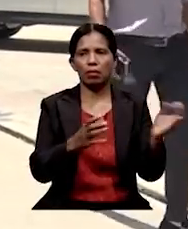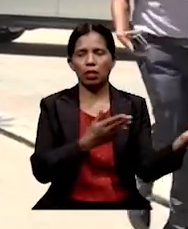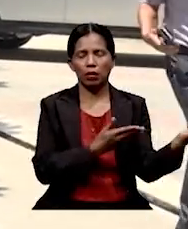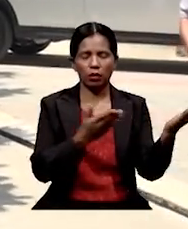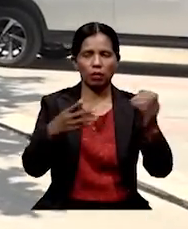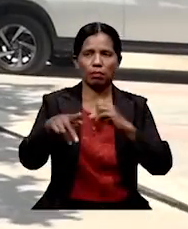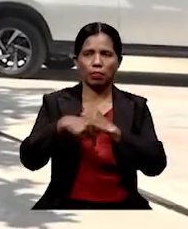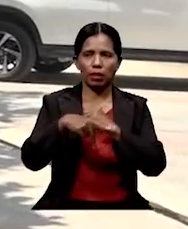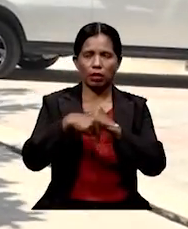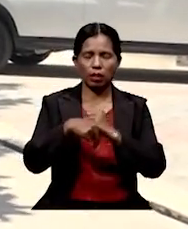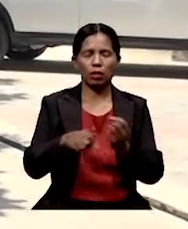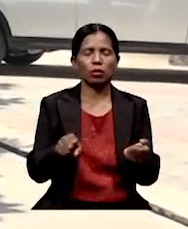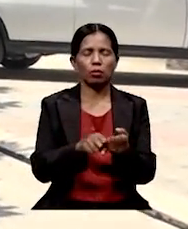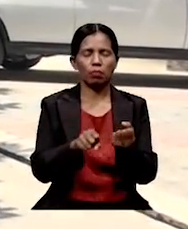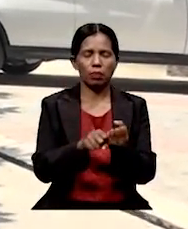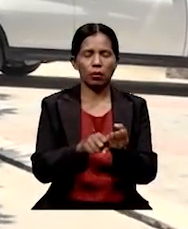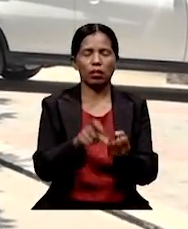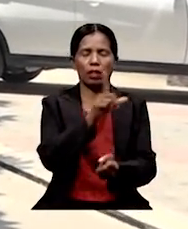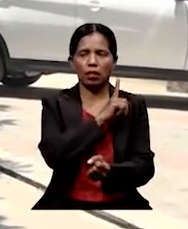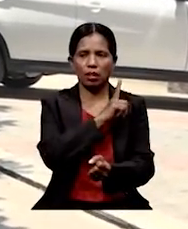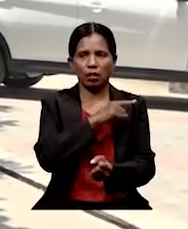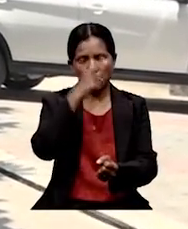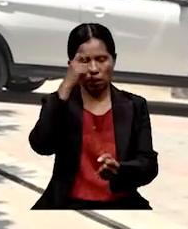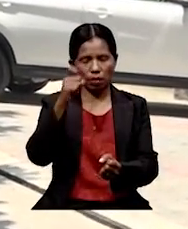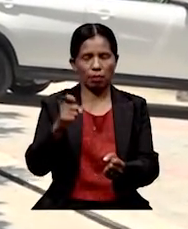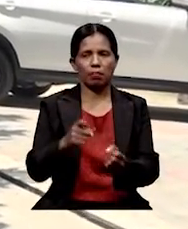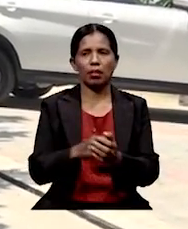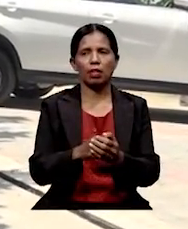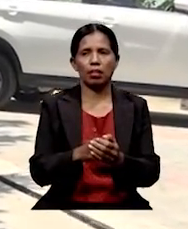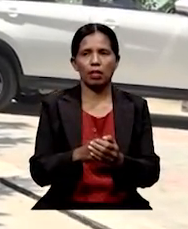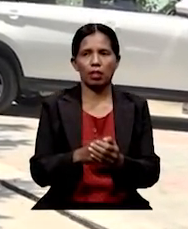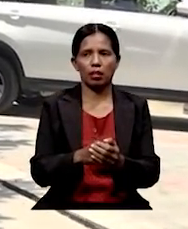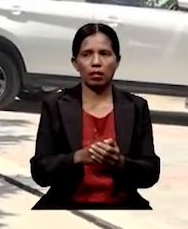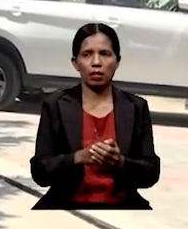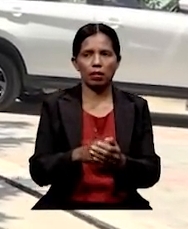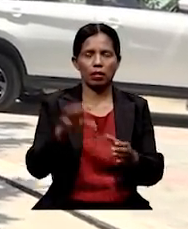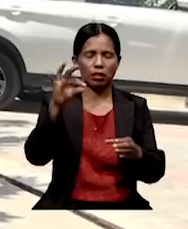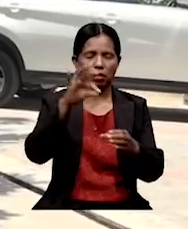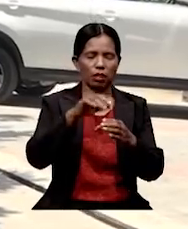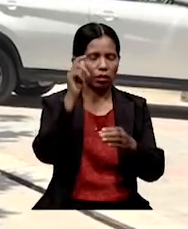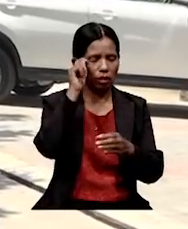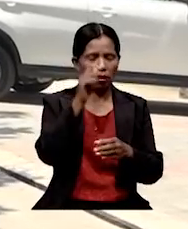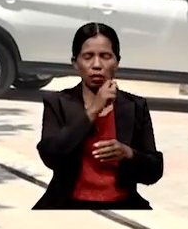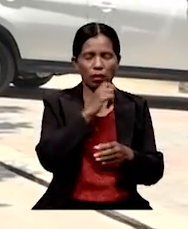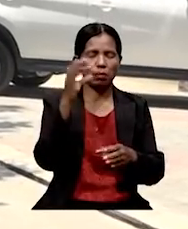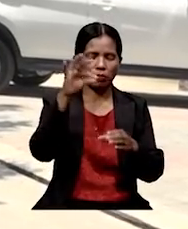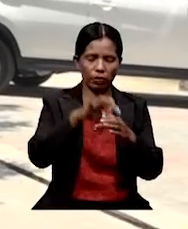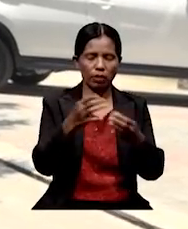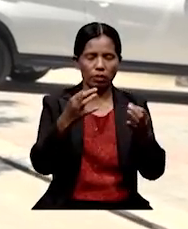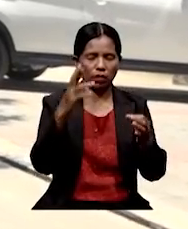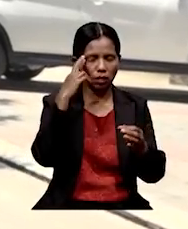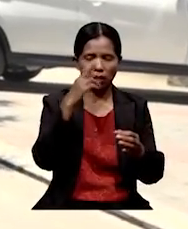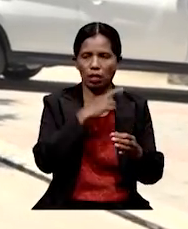ele apoio mulher lá. Tamba a mim naí um serselo, mau taura mi botaona, mau lumu sambotaona, mau ramu